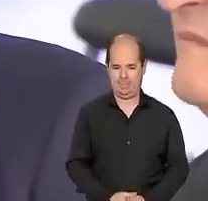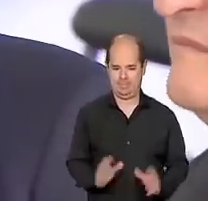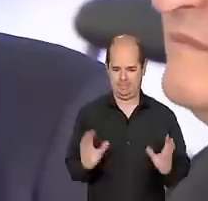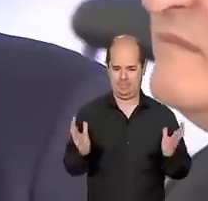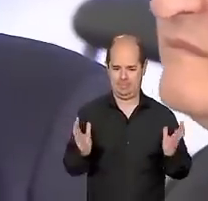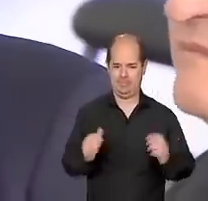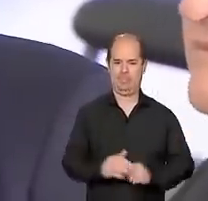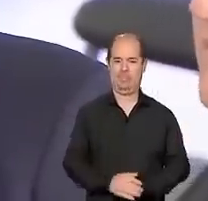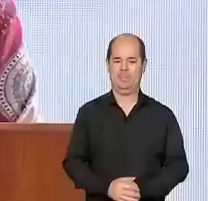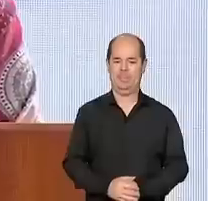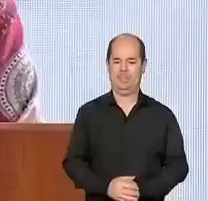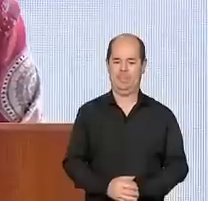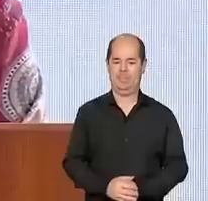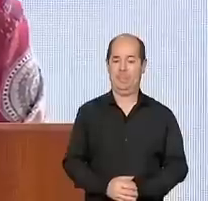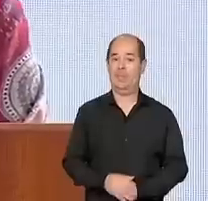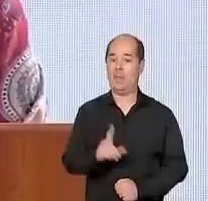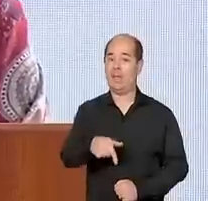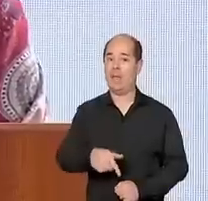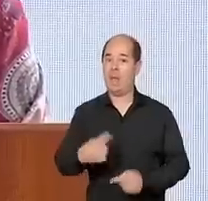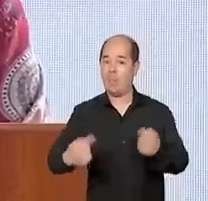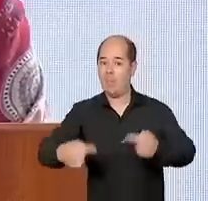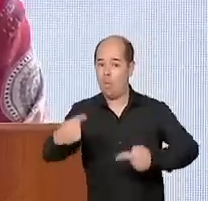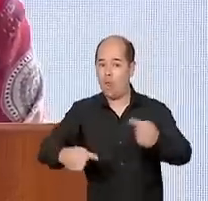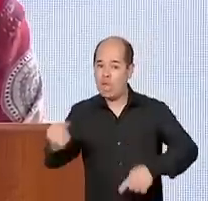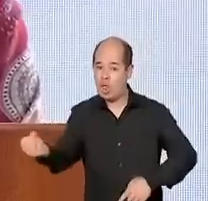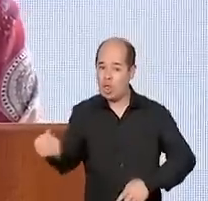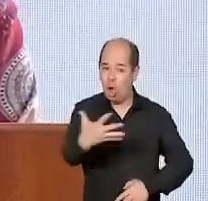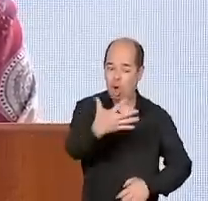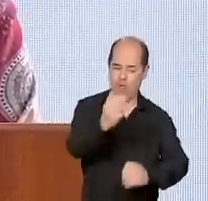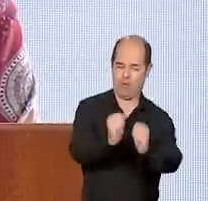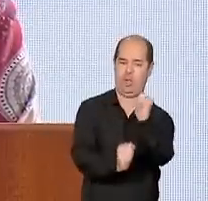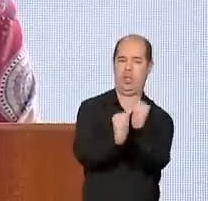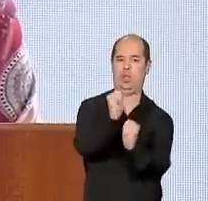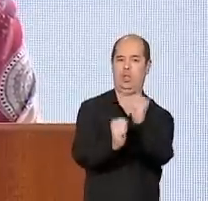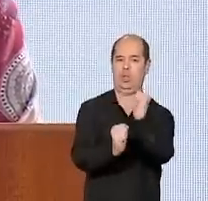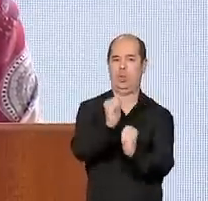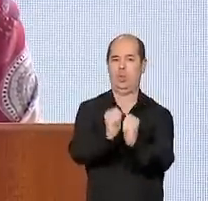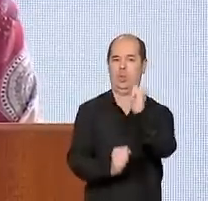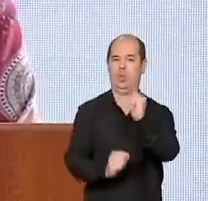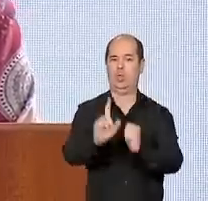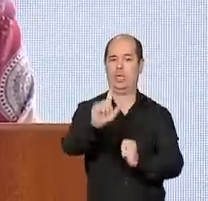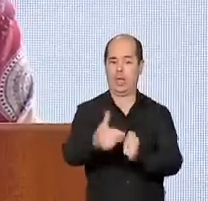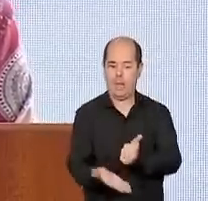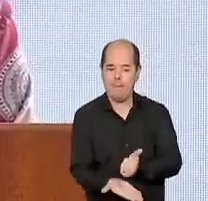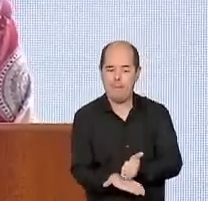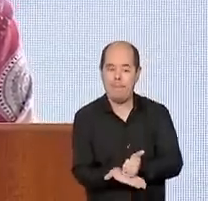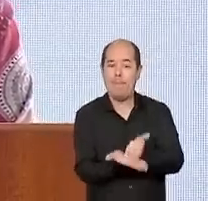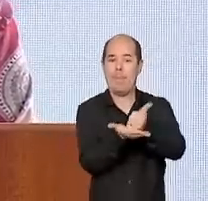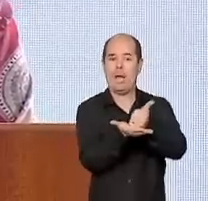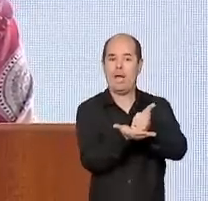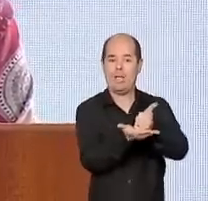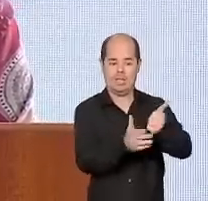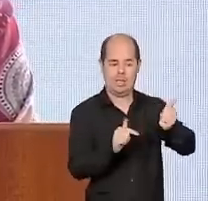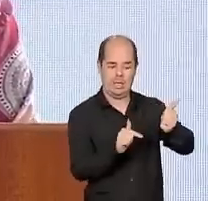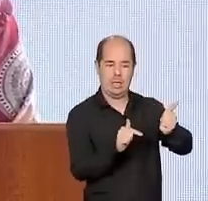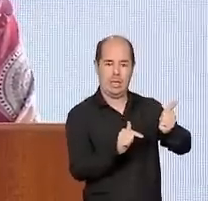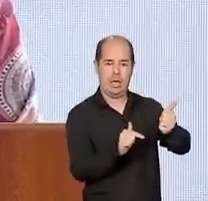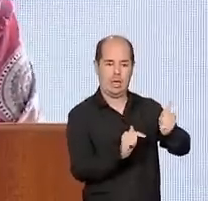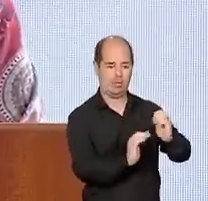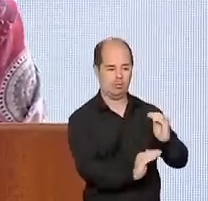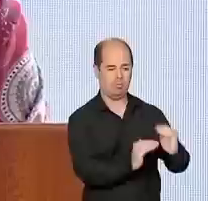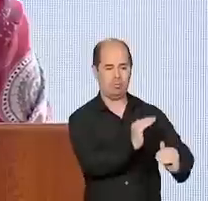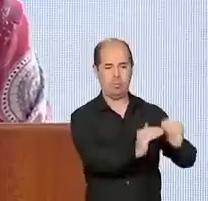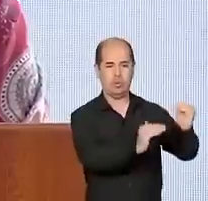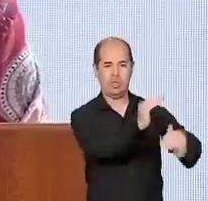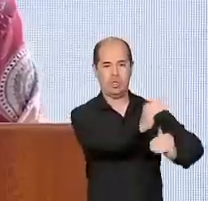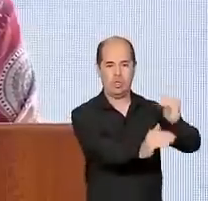da nova industrialização, uma política que tem o pilar no desenvolvimento voltado para